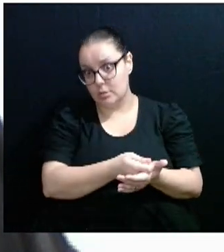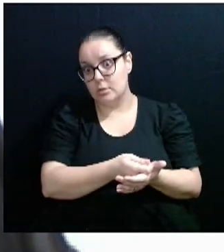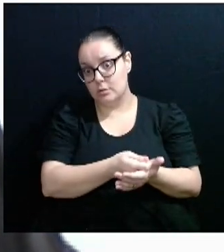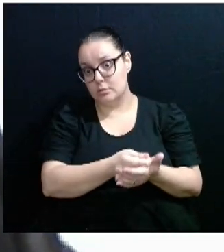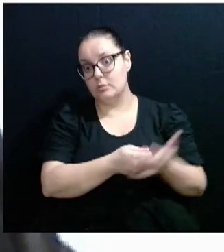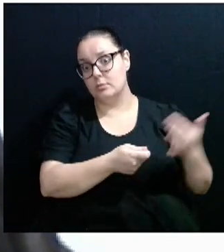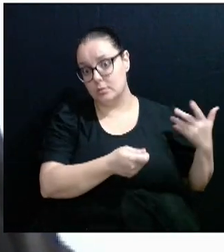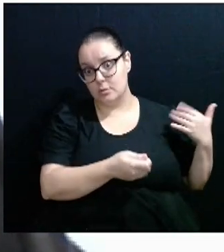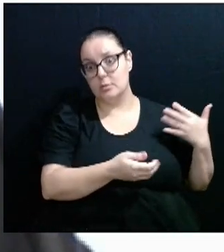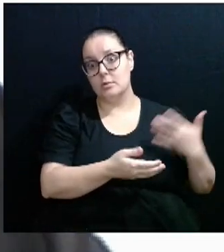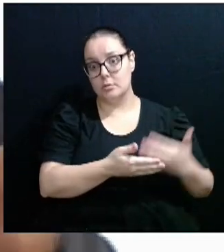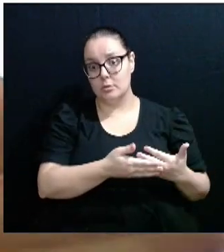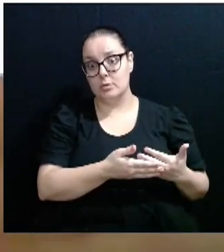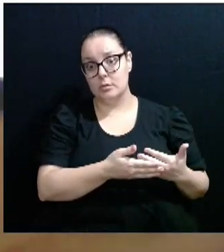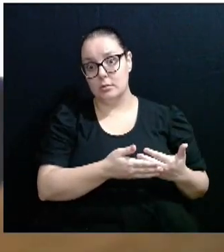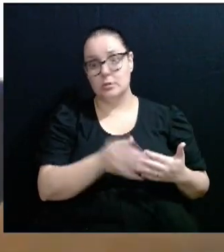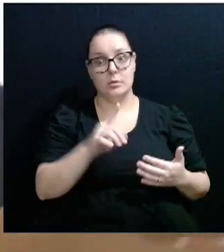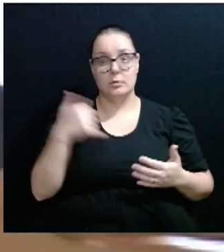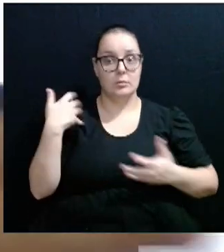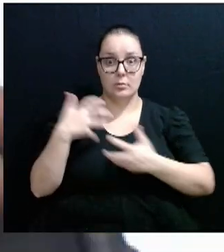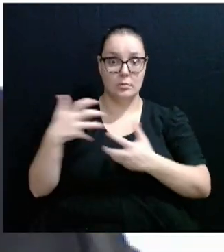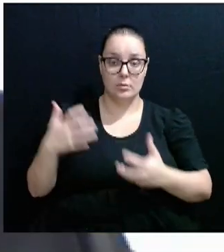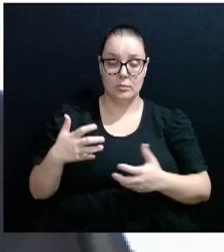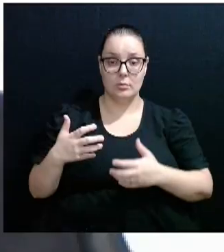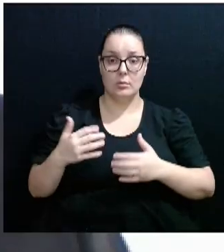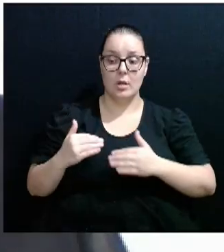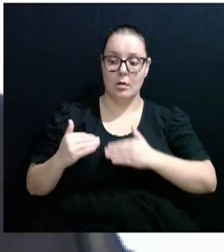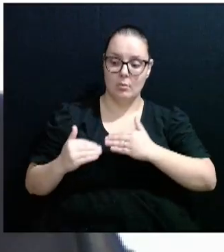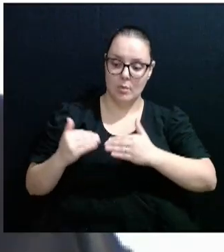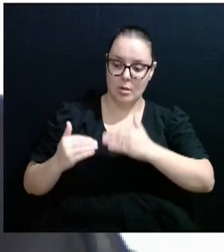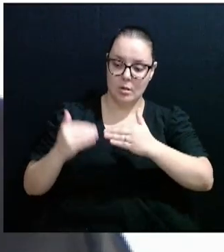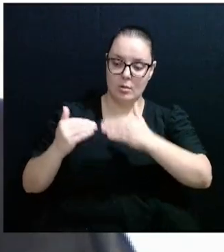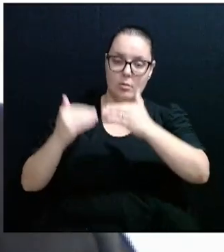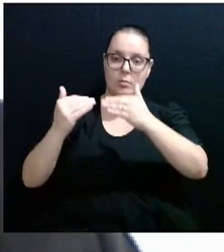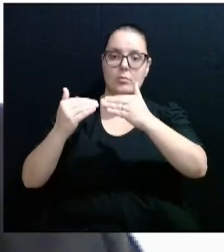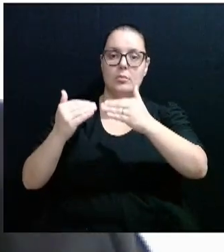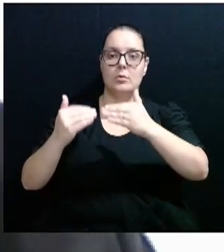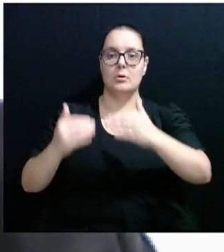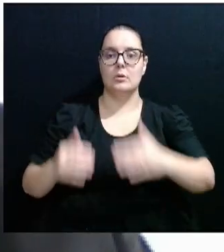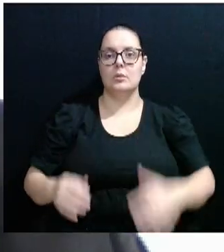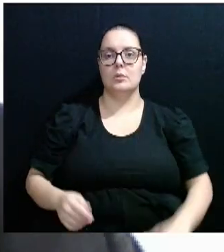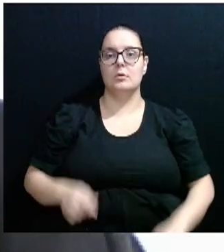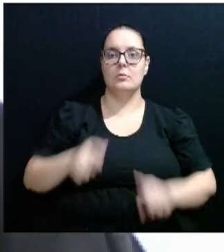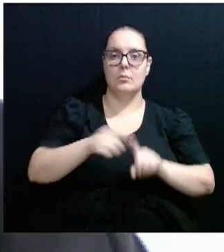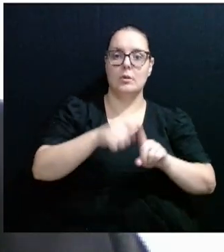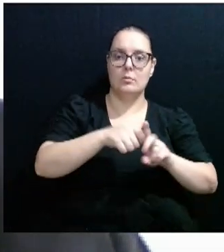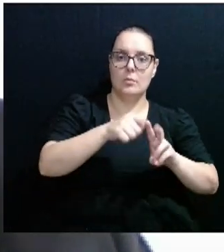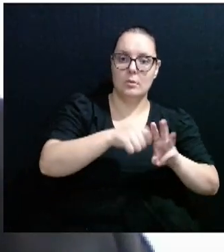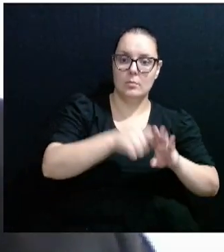no passado não eram idosos, construíram através das mensalidades, paga todos os meses,